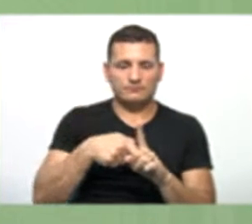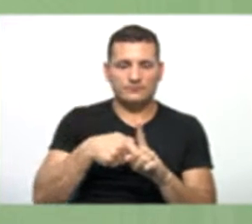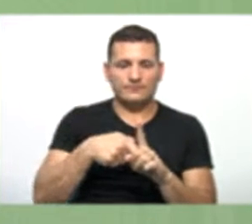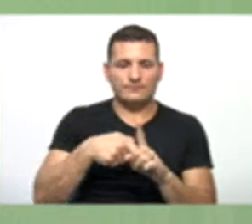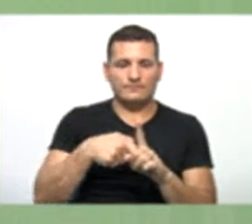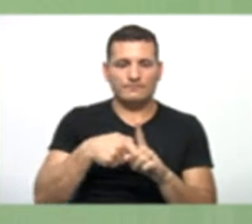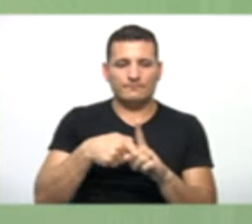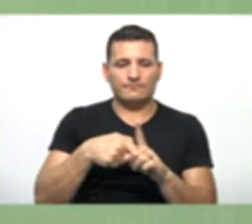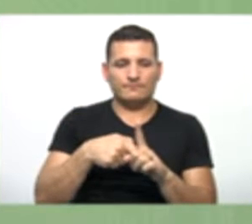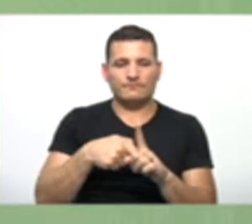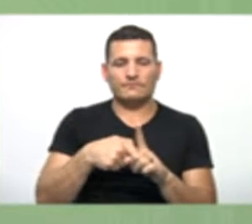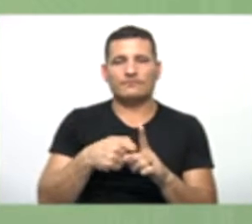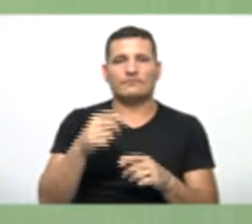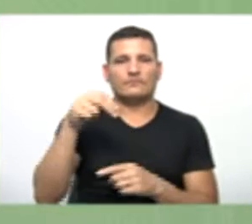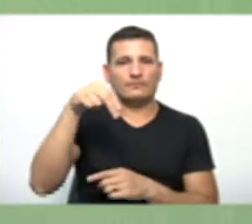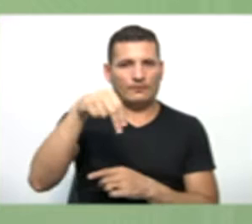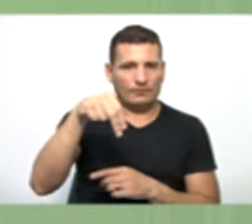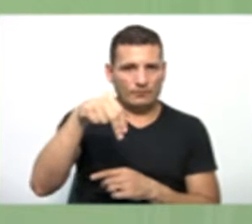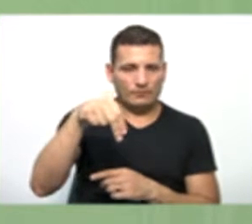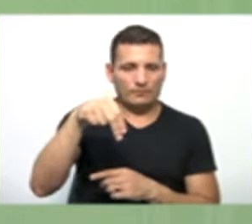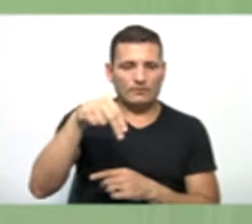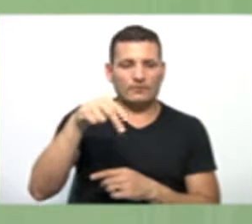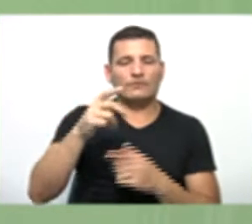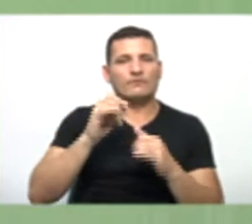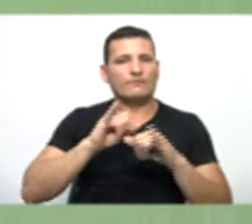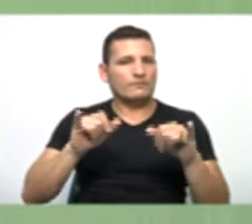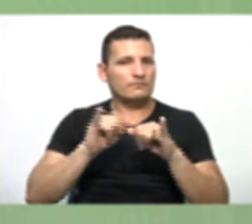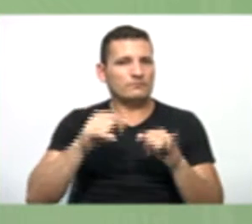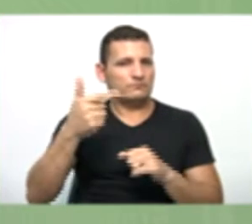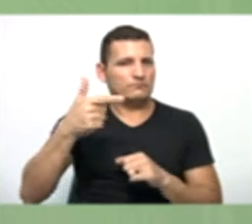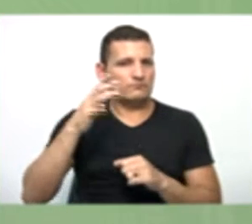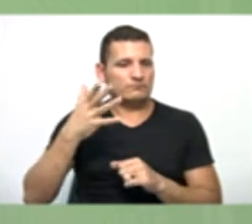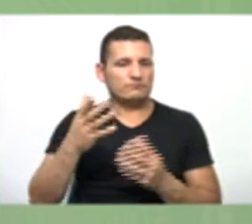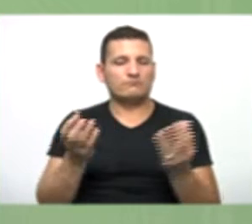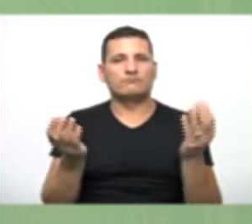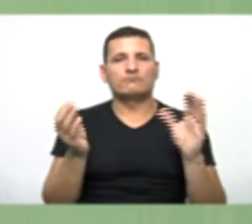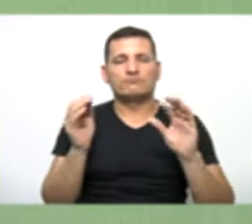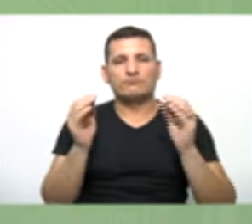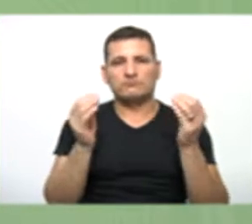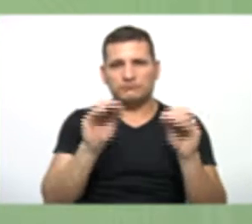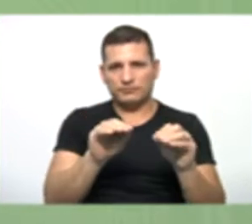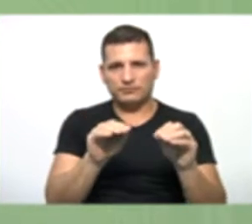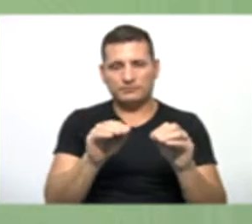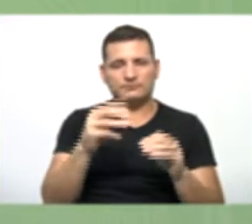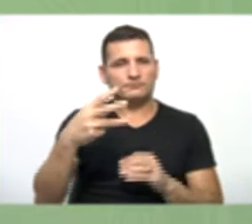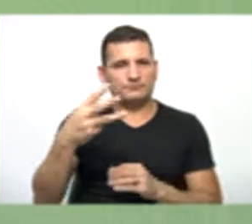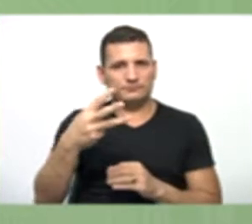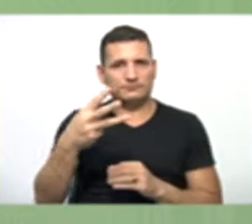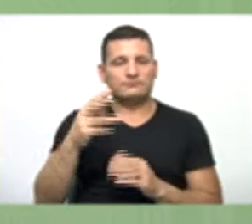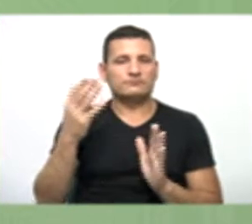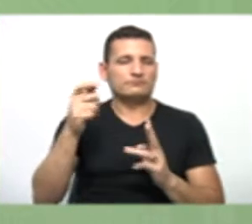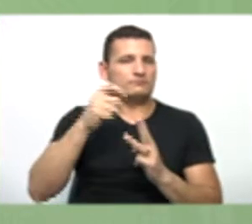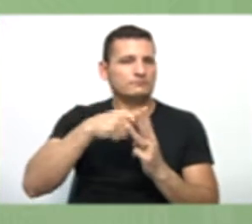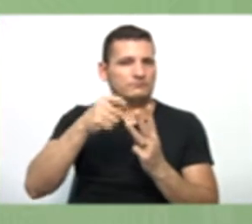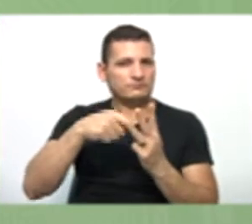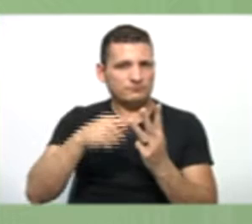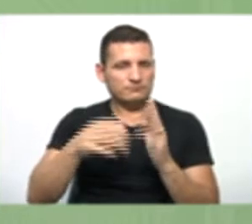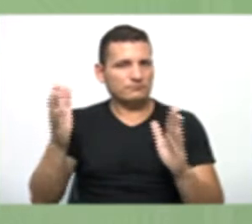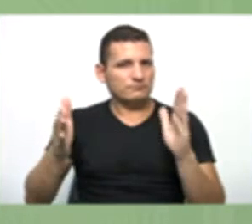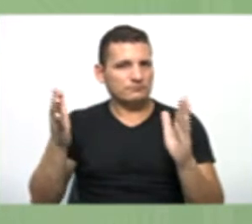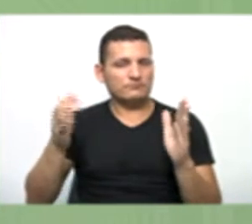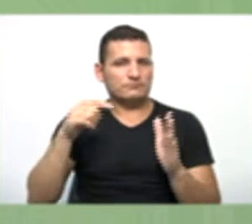o N, a minha segunda informação, eu já consigo destacar. 3. Durante 3 meses, a uma